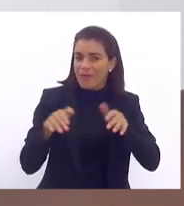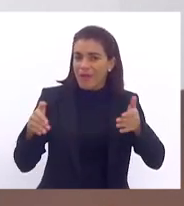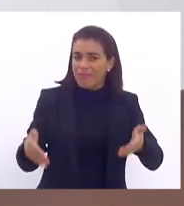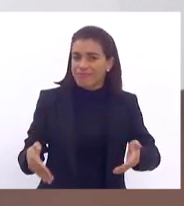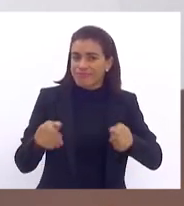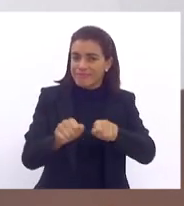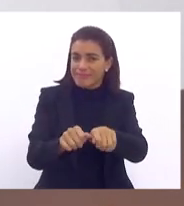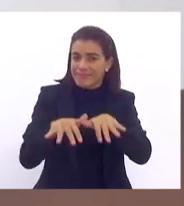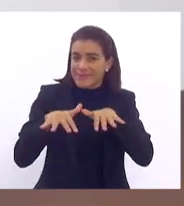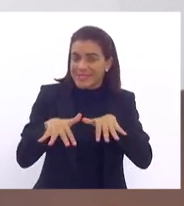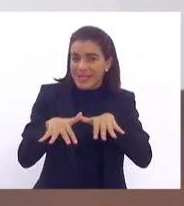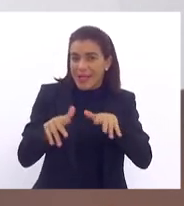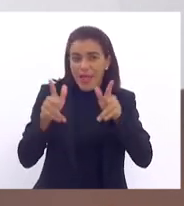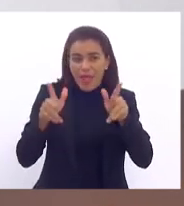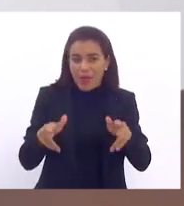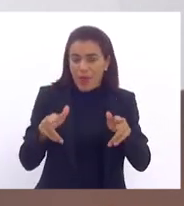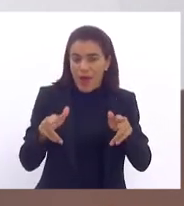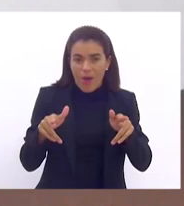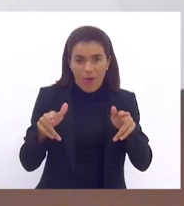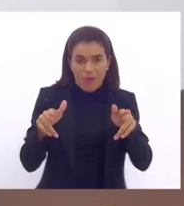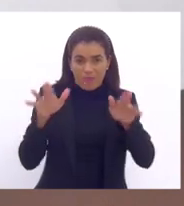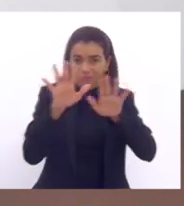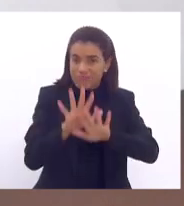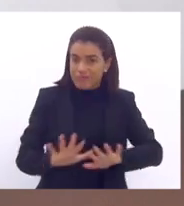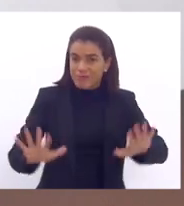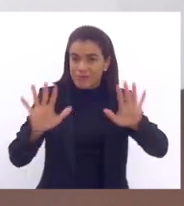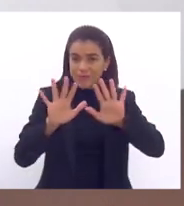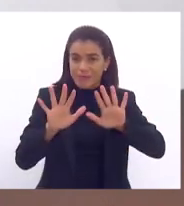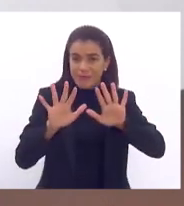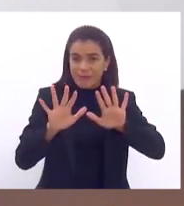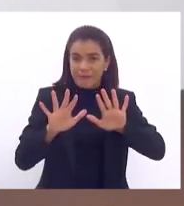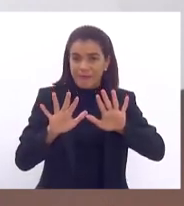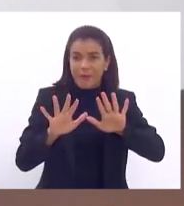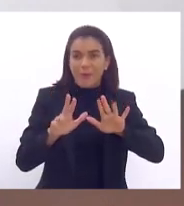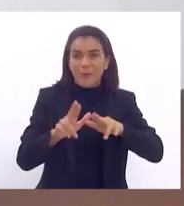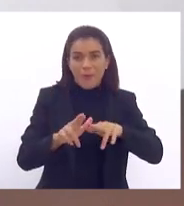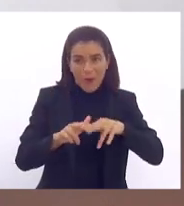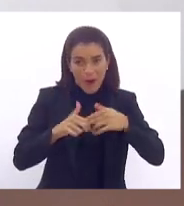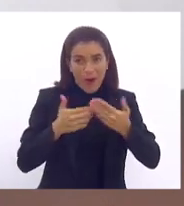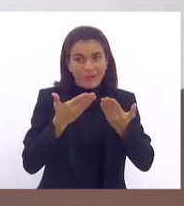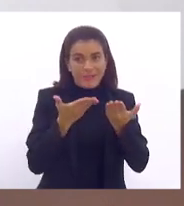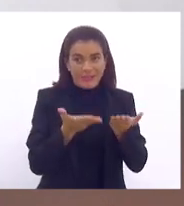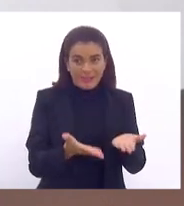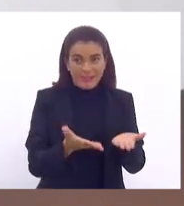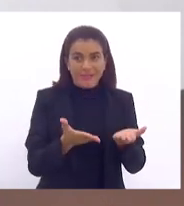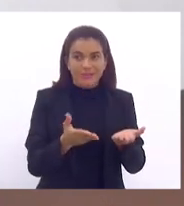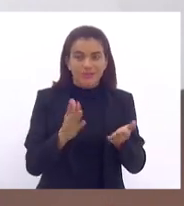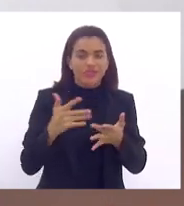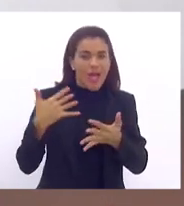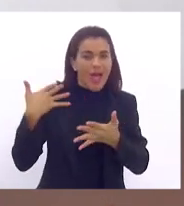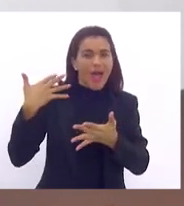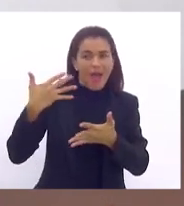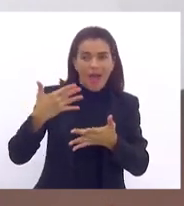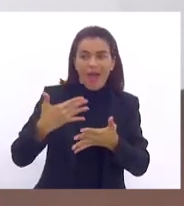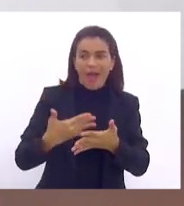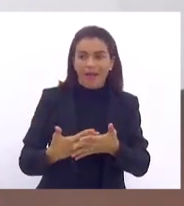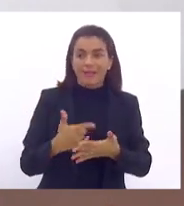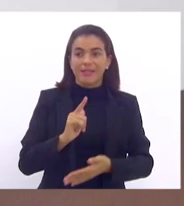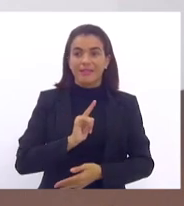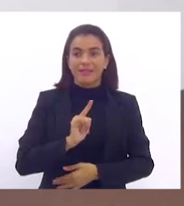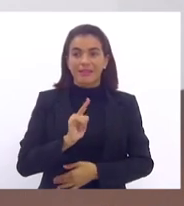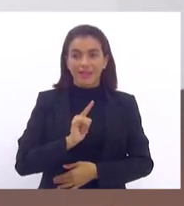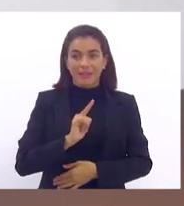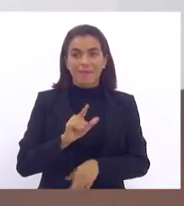Legislativa é a mesma lógica né então não Justamente por isso né já de há muito tempo existe o